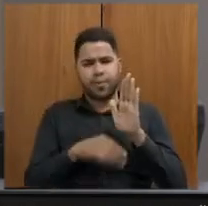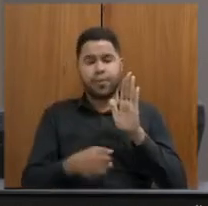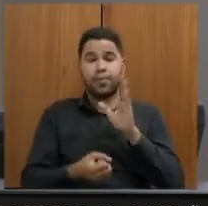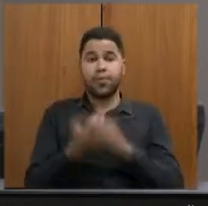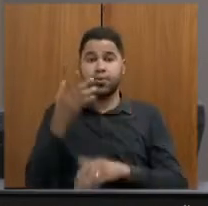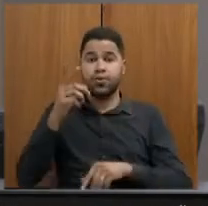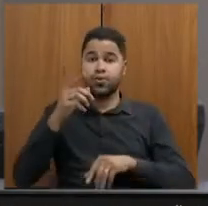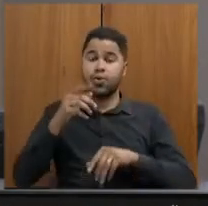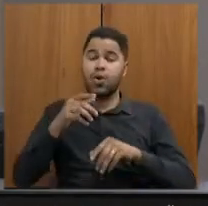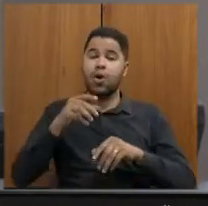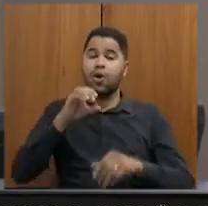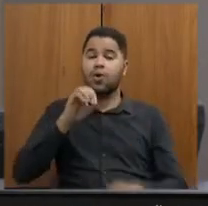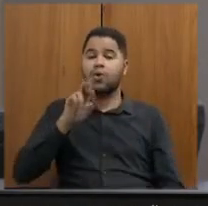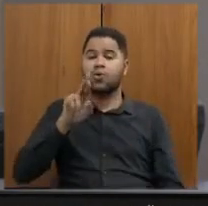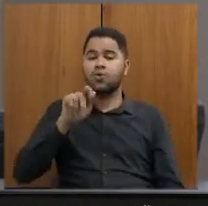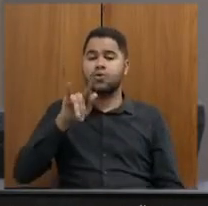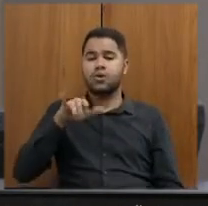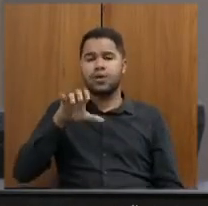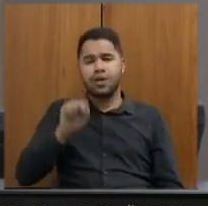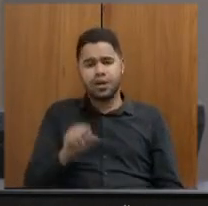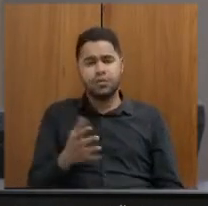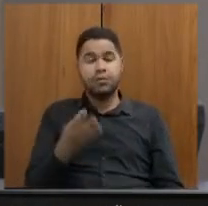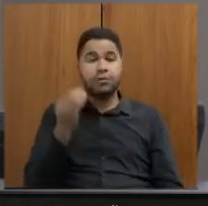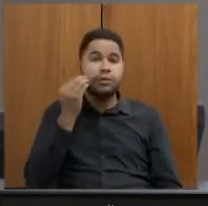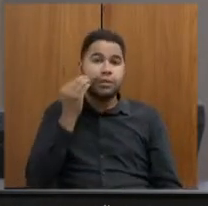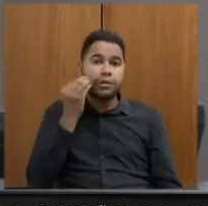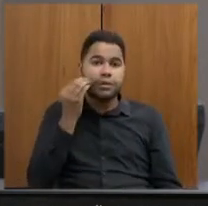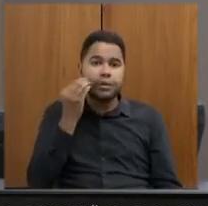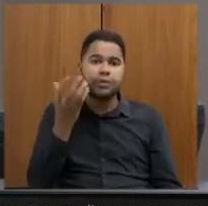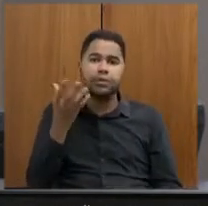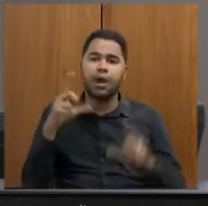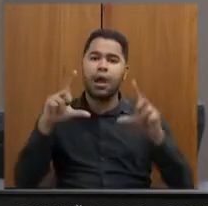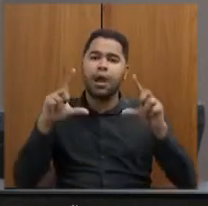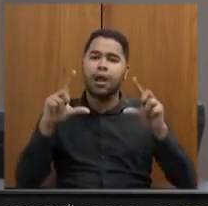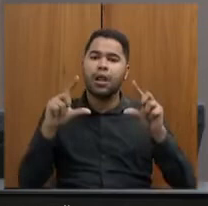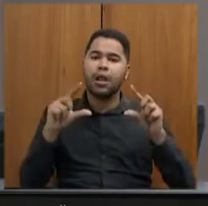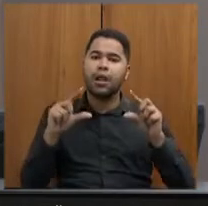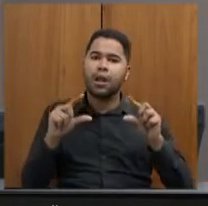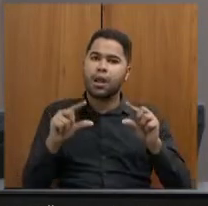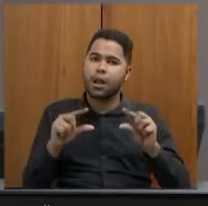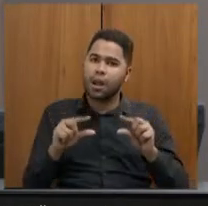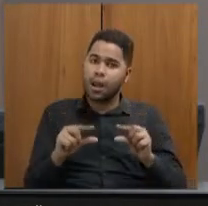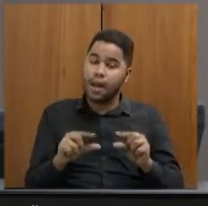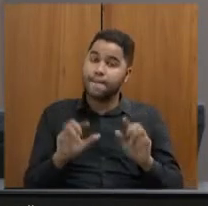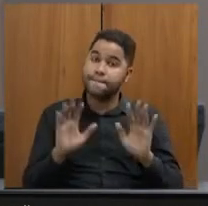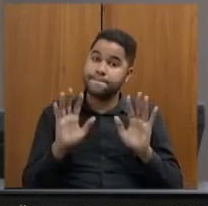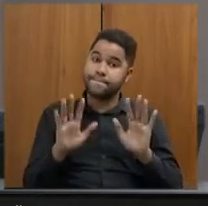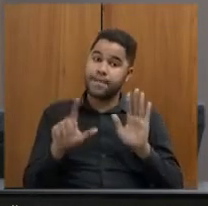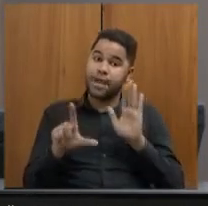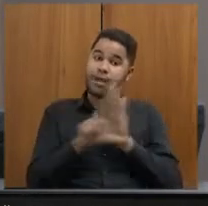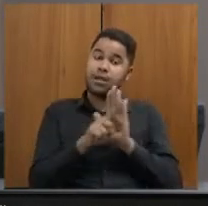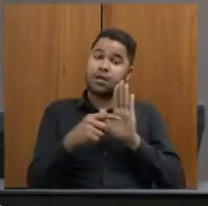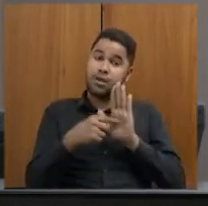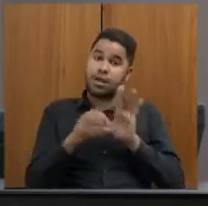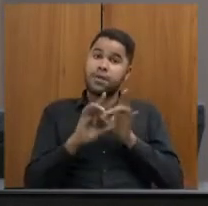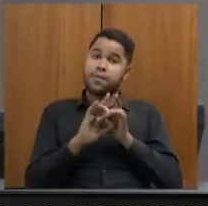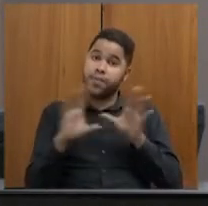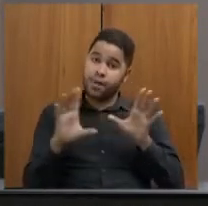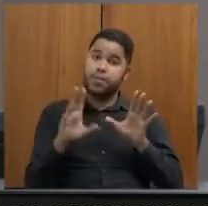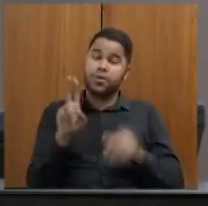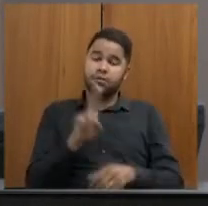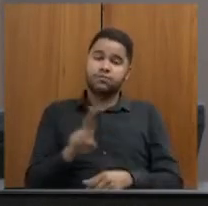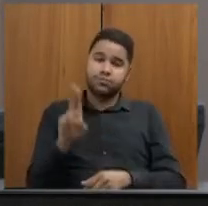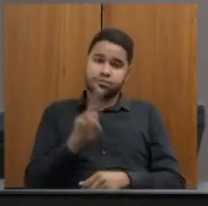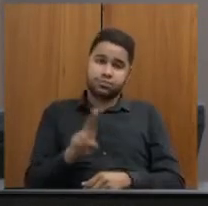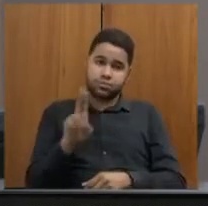produtos orgânicos agroecologia a gente está tentando de certa forma reduzir o uso desses produtos mais a lei permite que esse produto seja